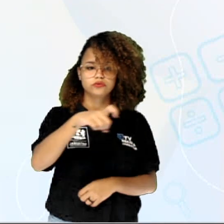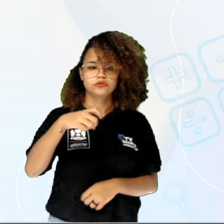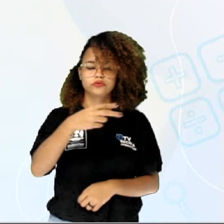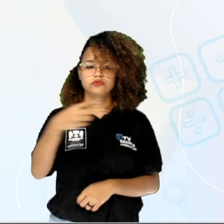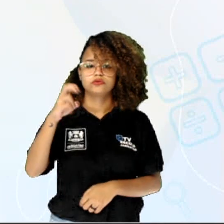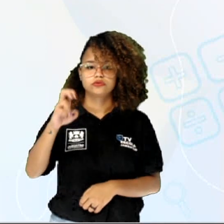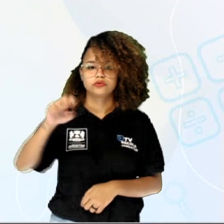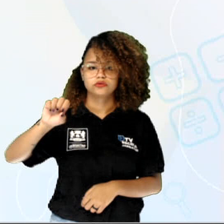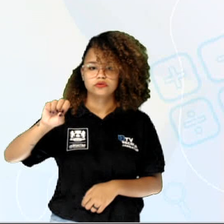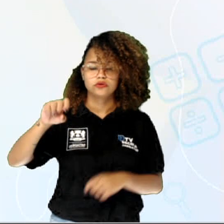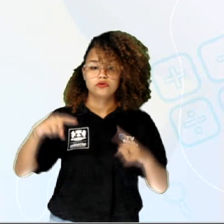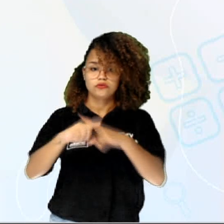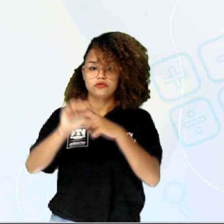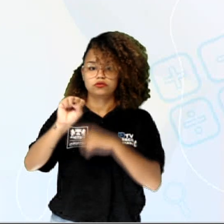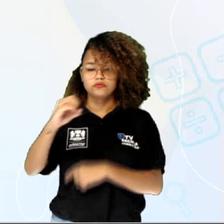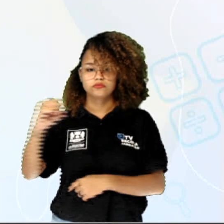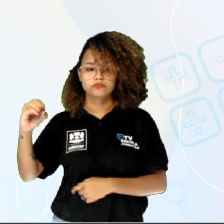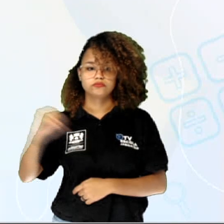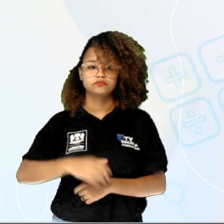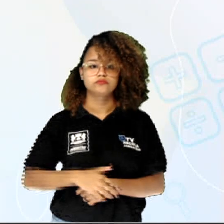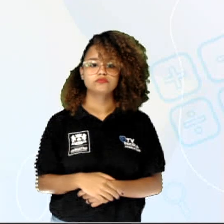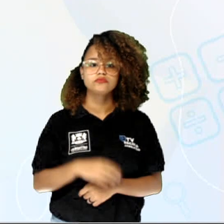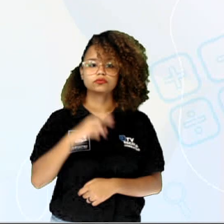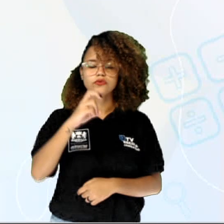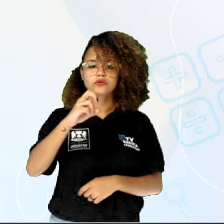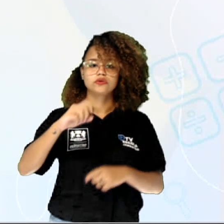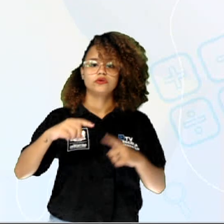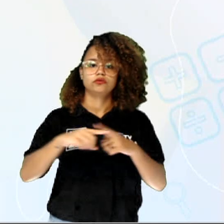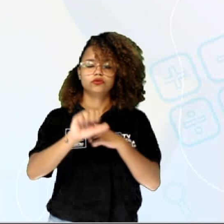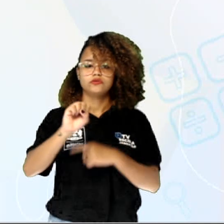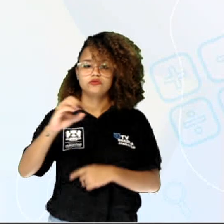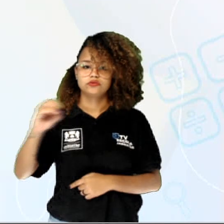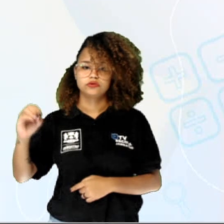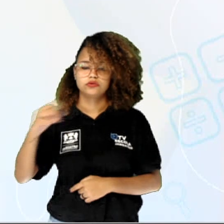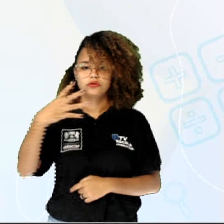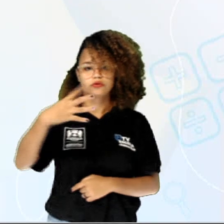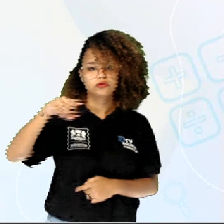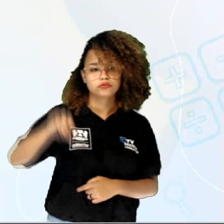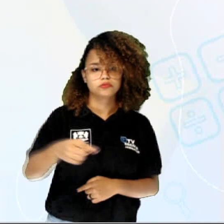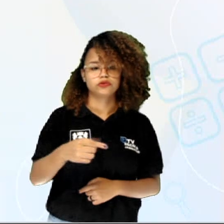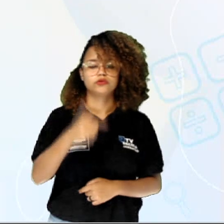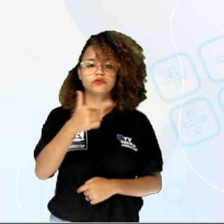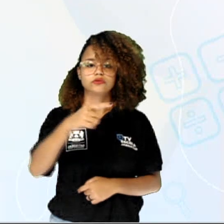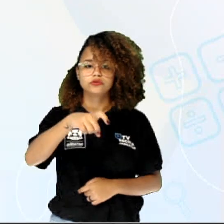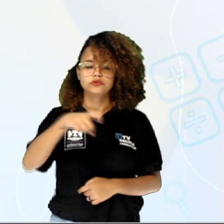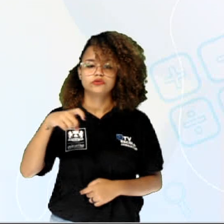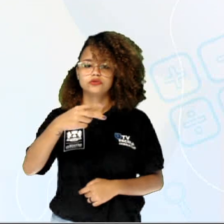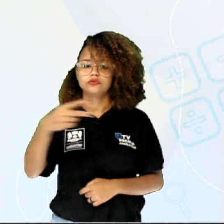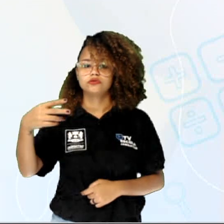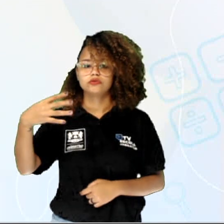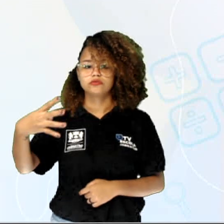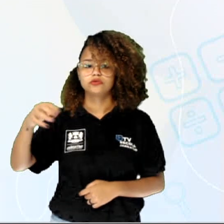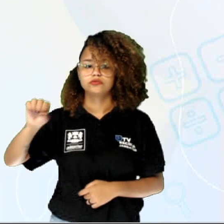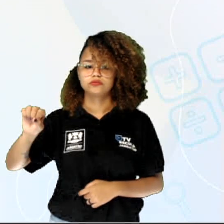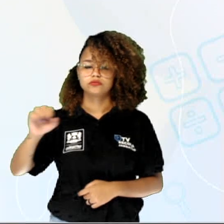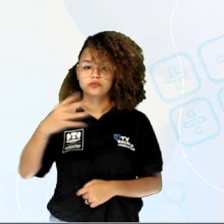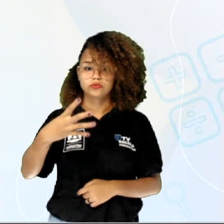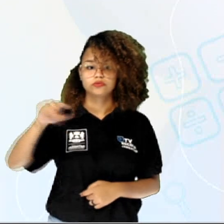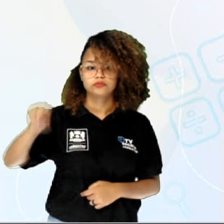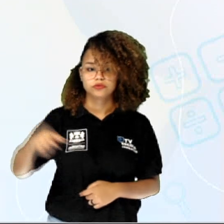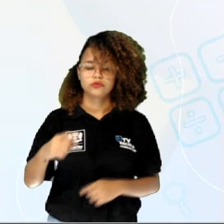de 800 metros quadrados. Então, a gente vai usar a regra de 3 simples, né? Pessoas, se a